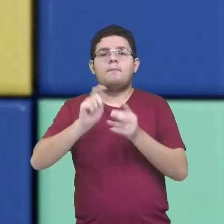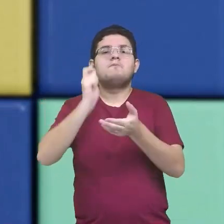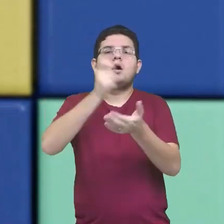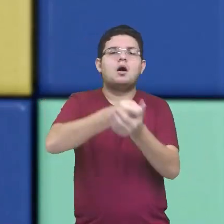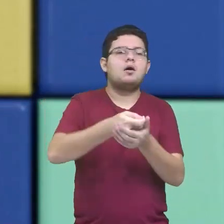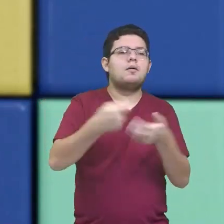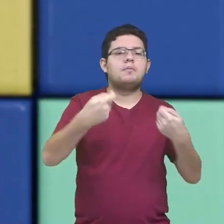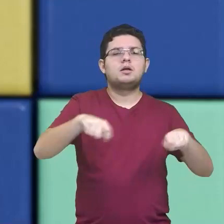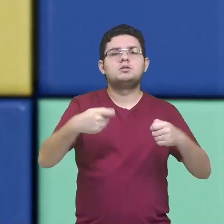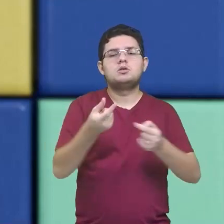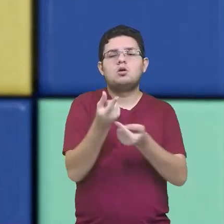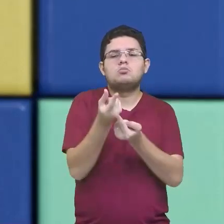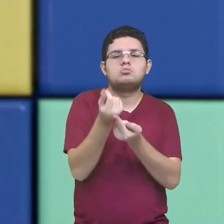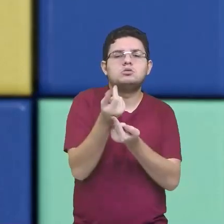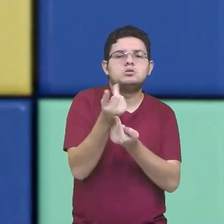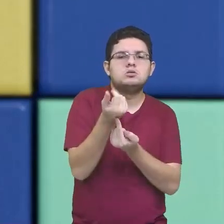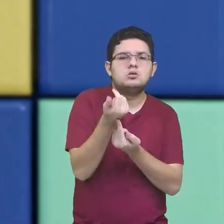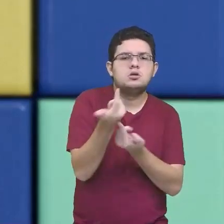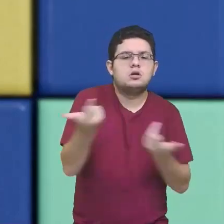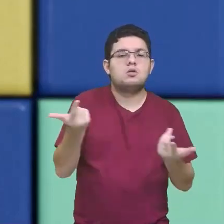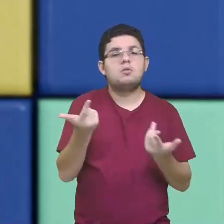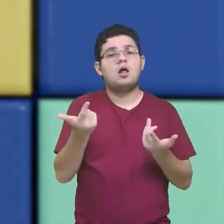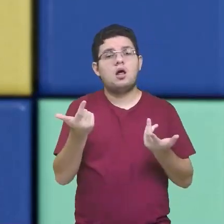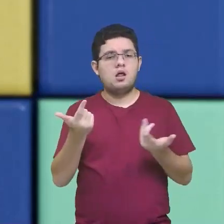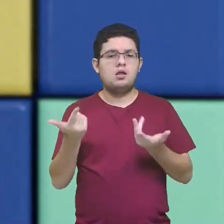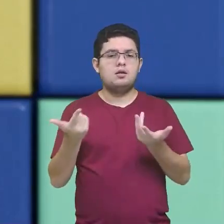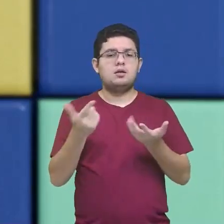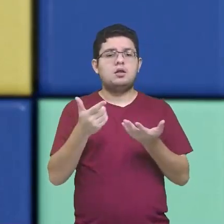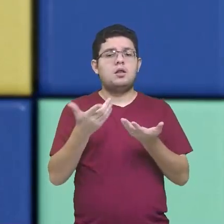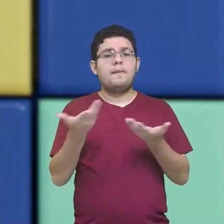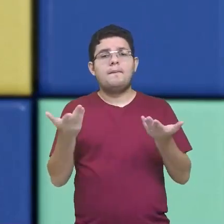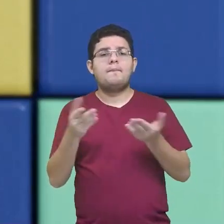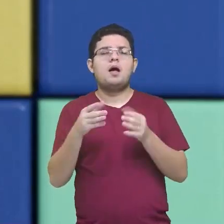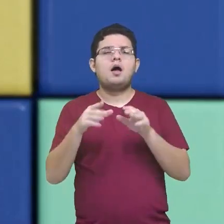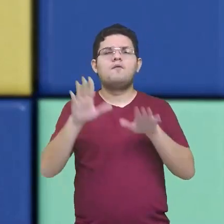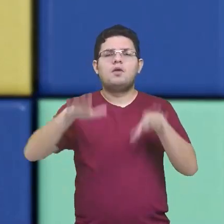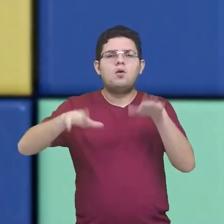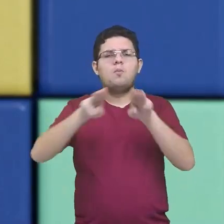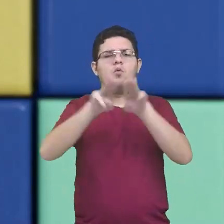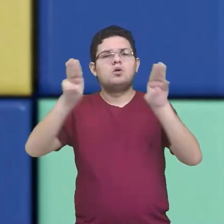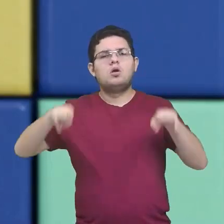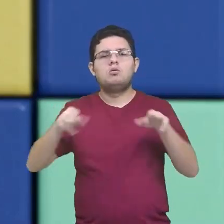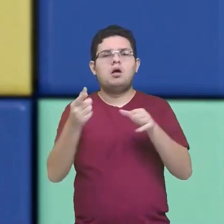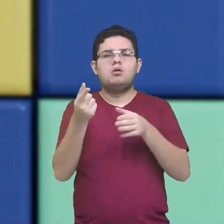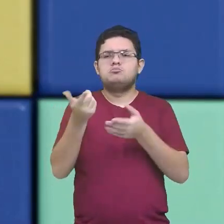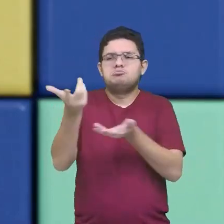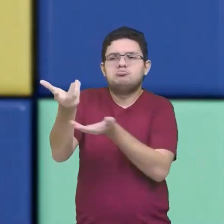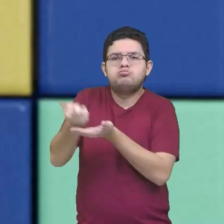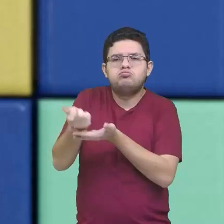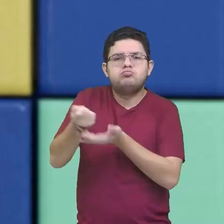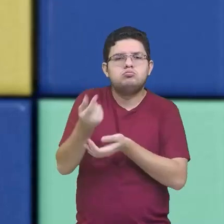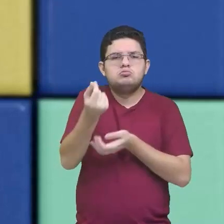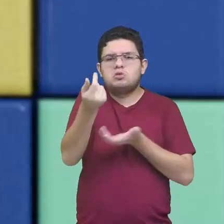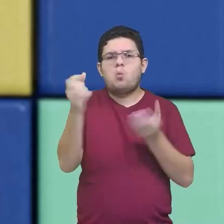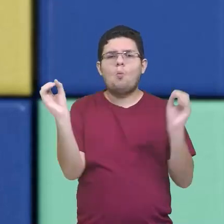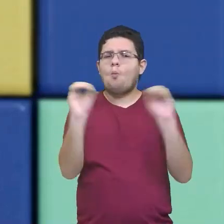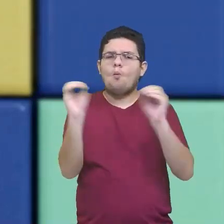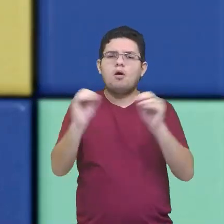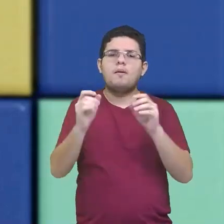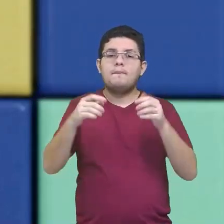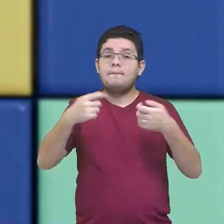são museus, né, que não têm, assim, um aporte, né, financeiro muito grande e precisam se manter. Então,